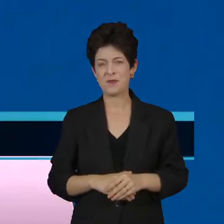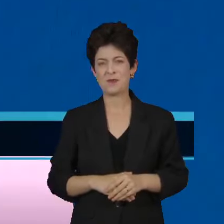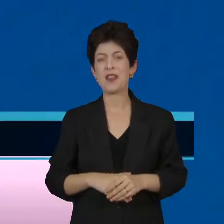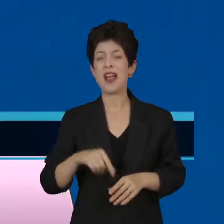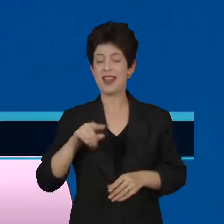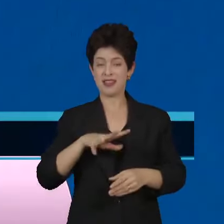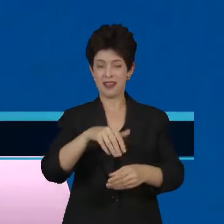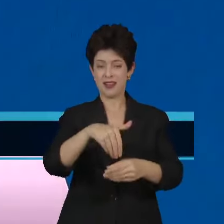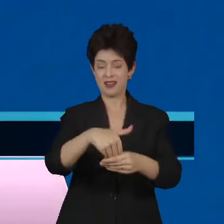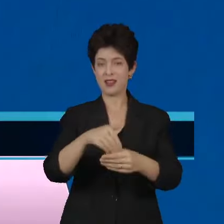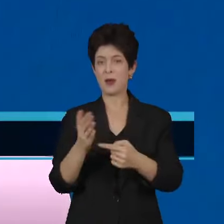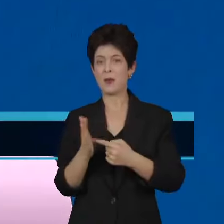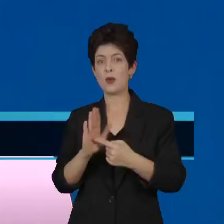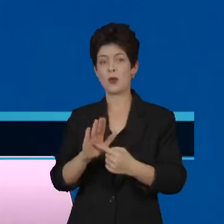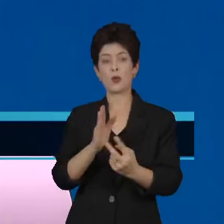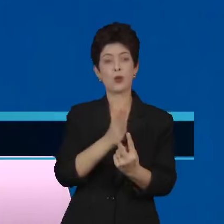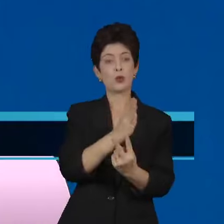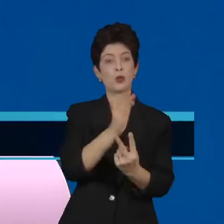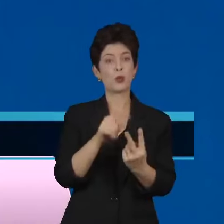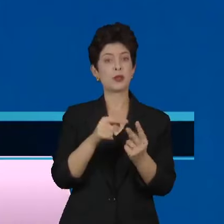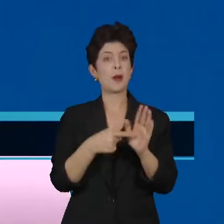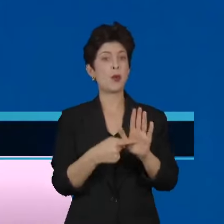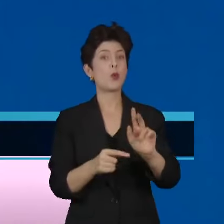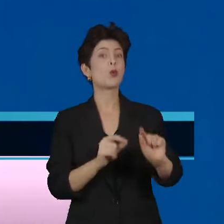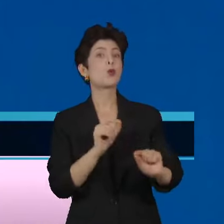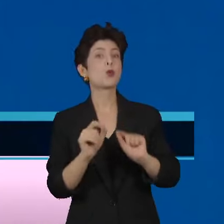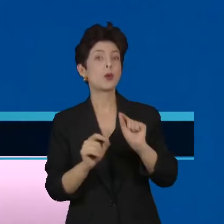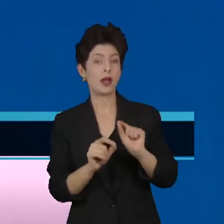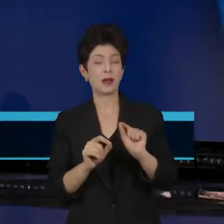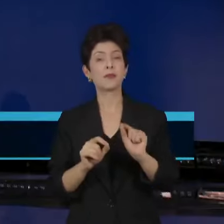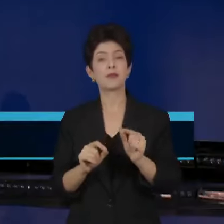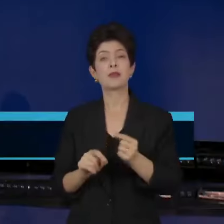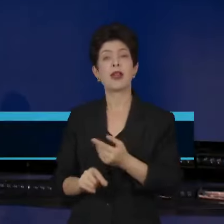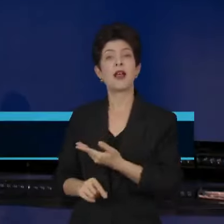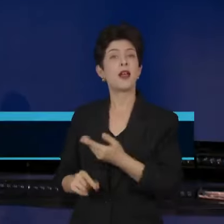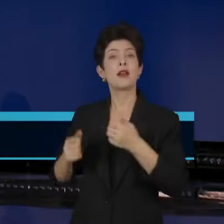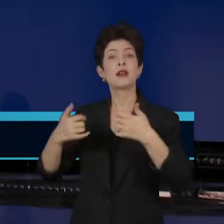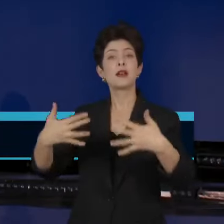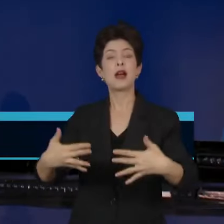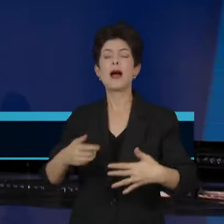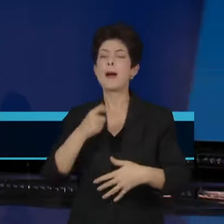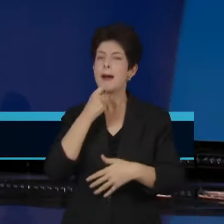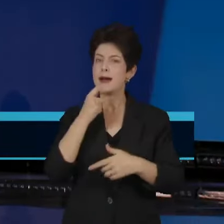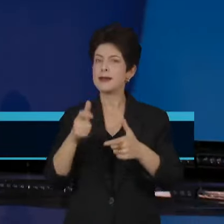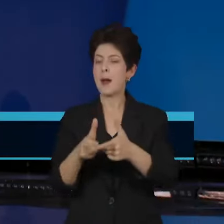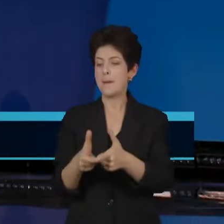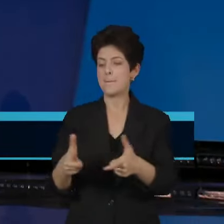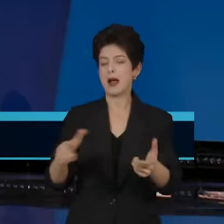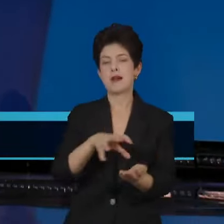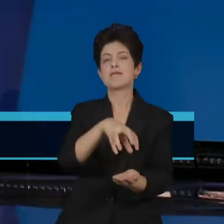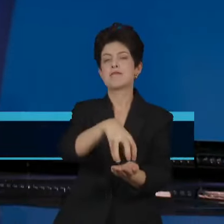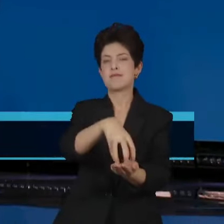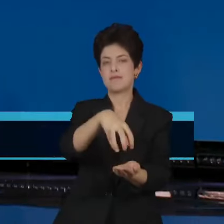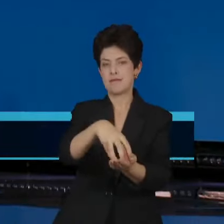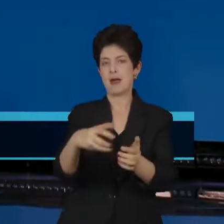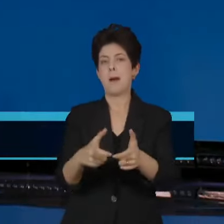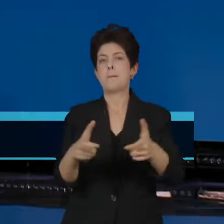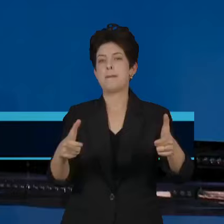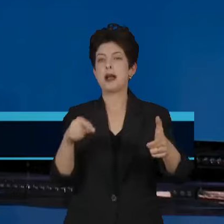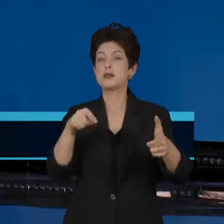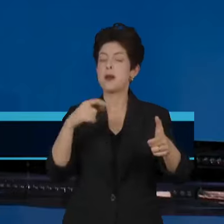Esta eleição nos deu duas mensagens, falou Ursula von der Leyen. Ainda há uma maioria no centro e isso é crucial